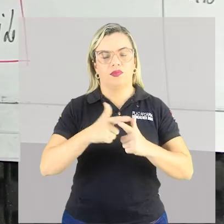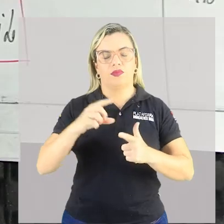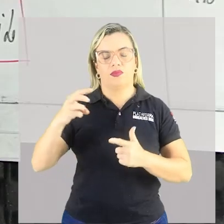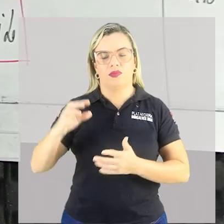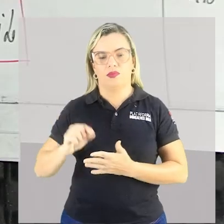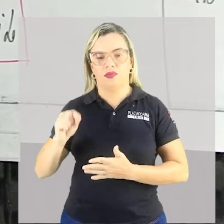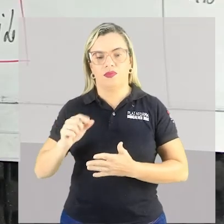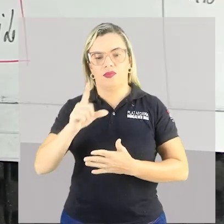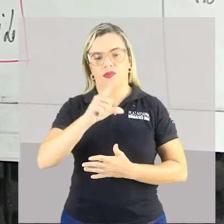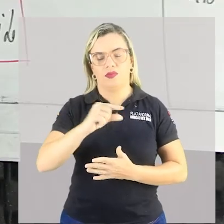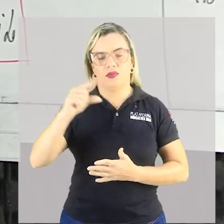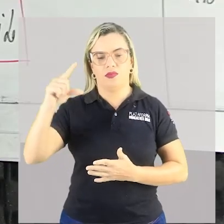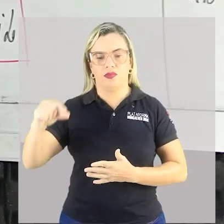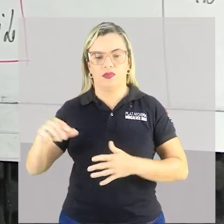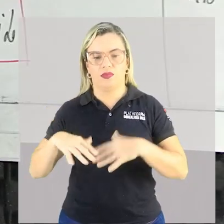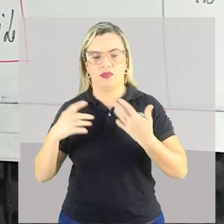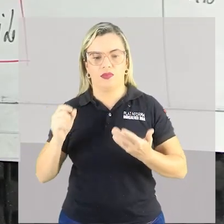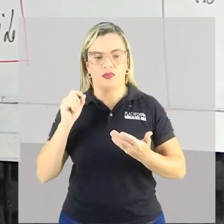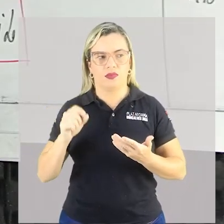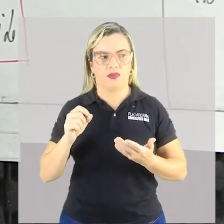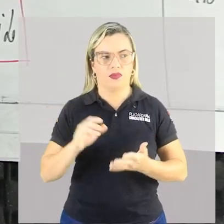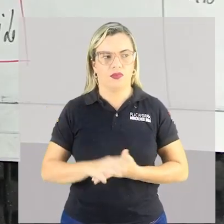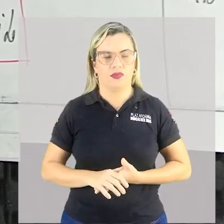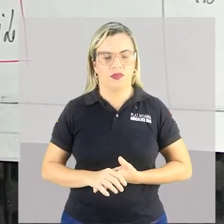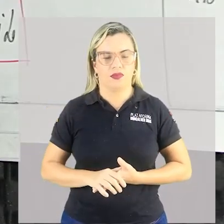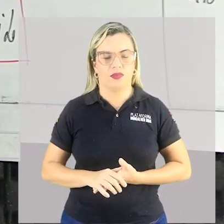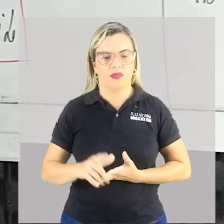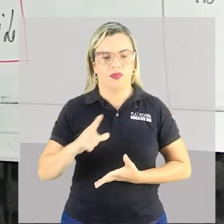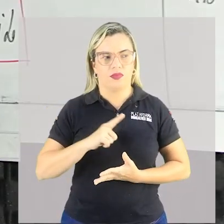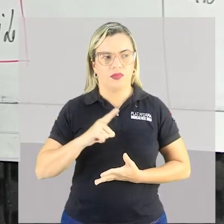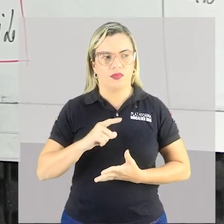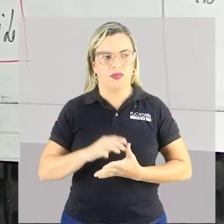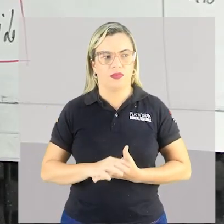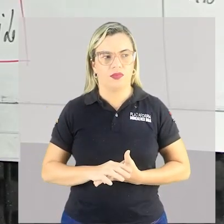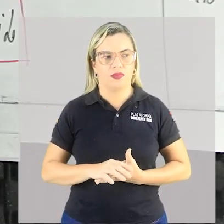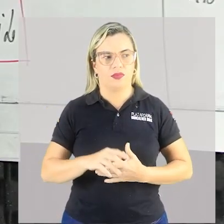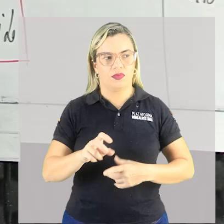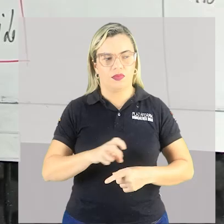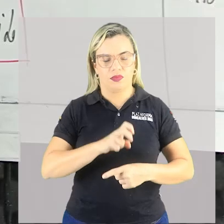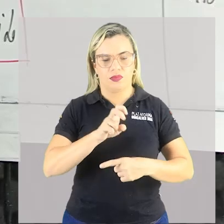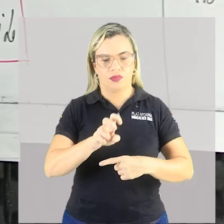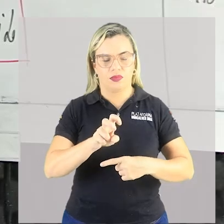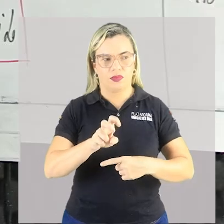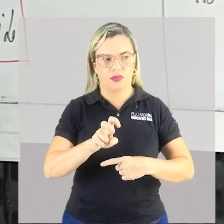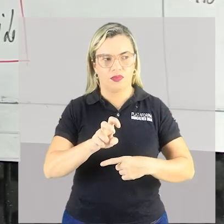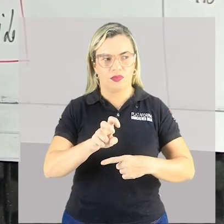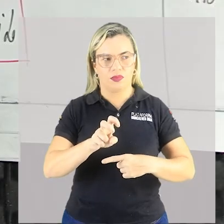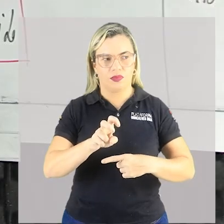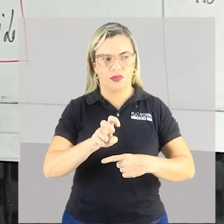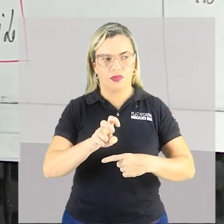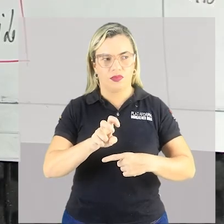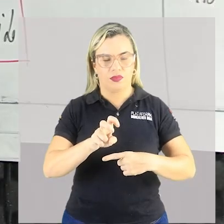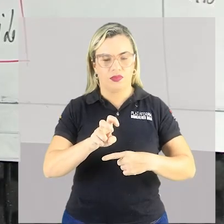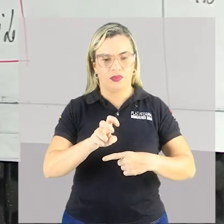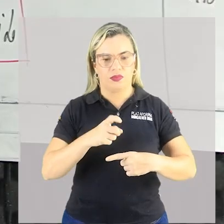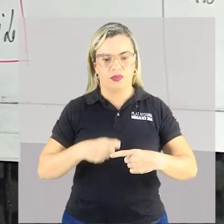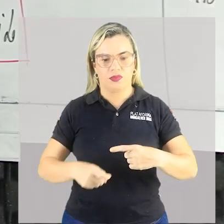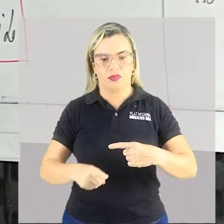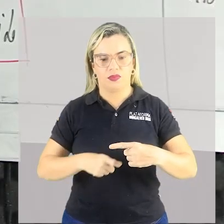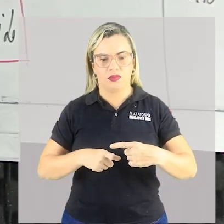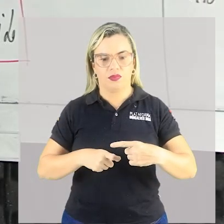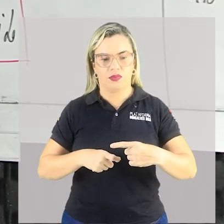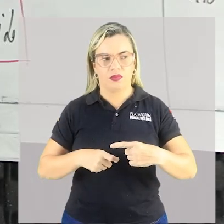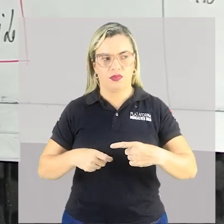ok? Simplificando por 3, aqui vai ficar 5. E aqui vai ficar quanto?